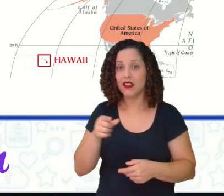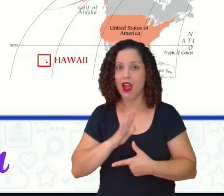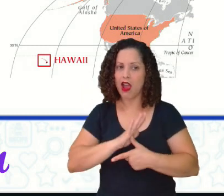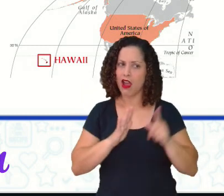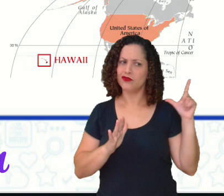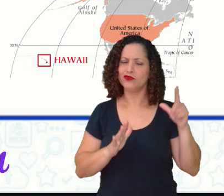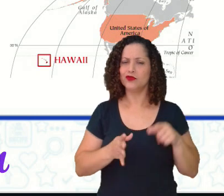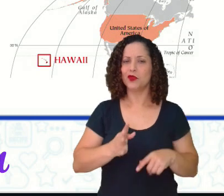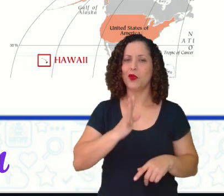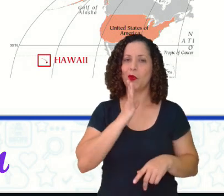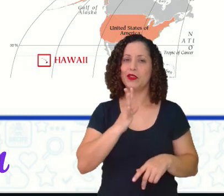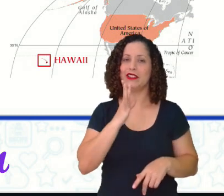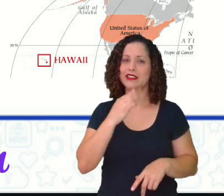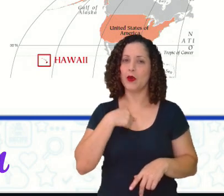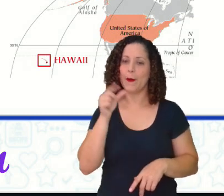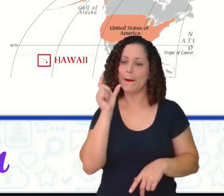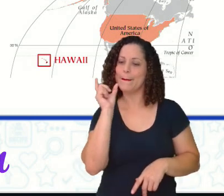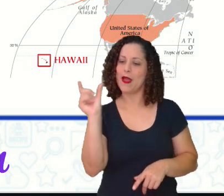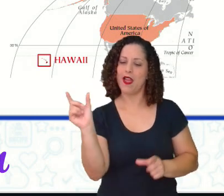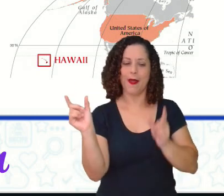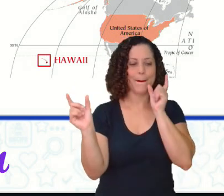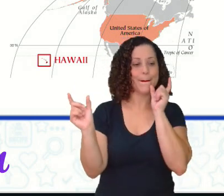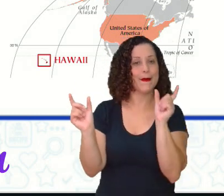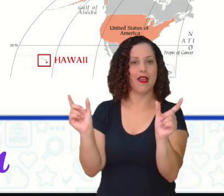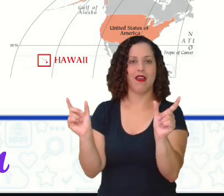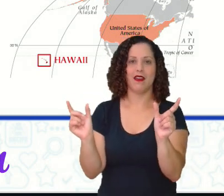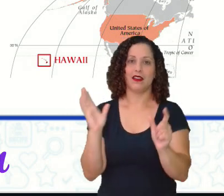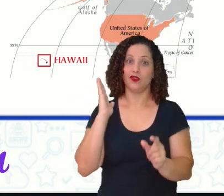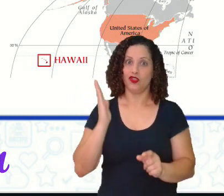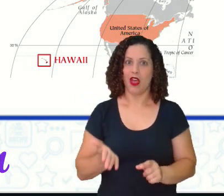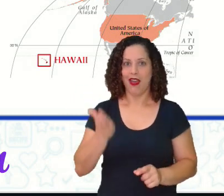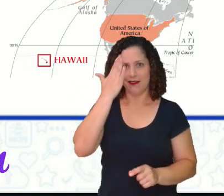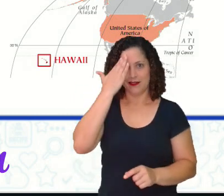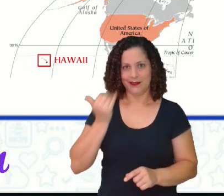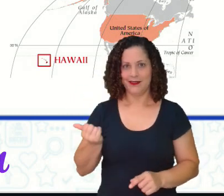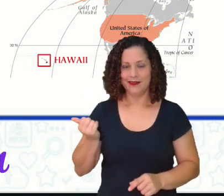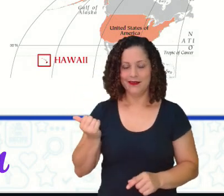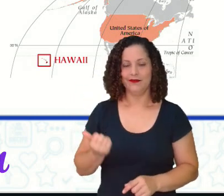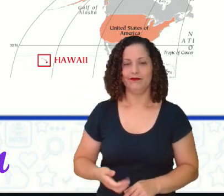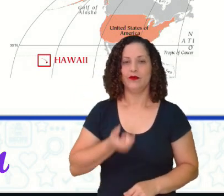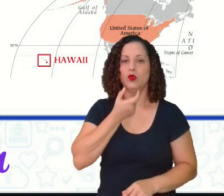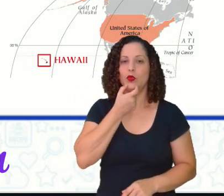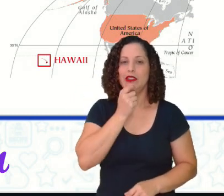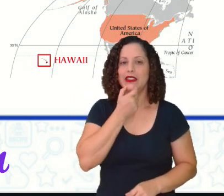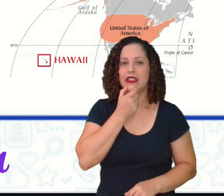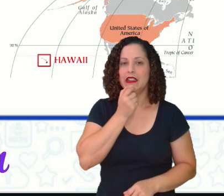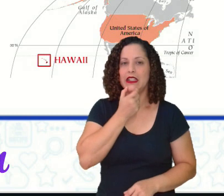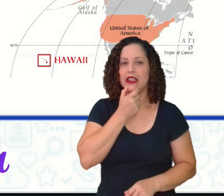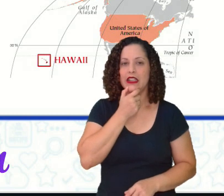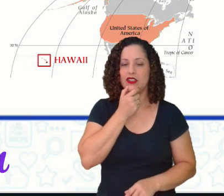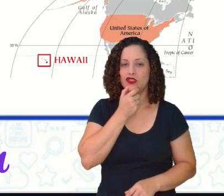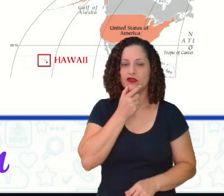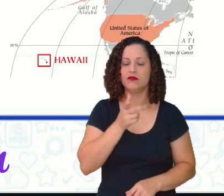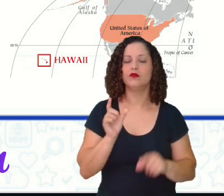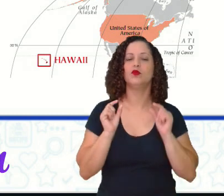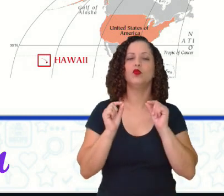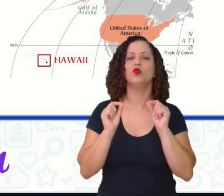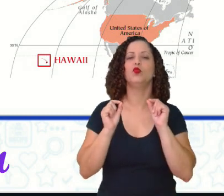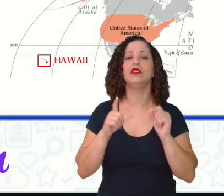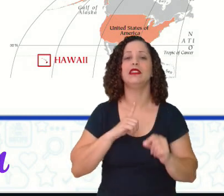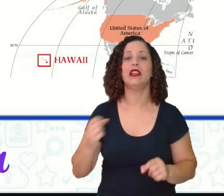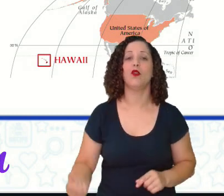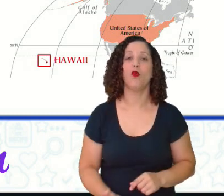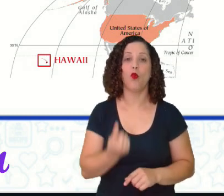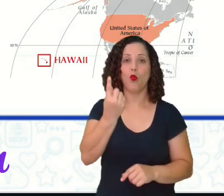quer dizer, se eu mencionar com você primeiro, né? Na língua inglesa, existe apenas um